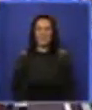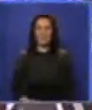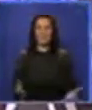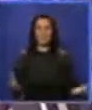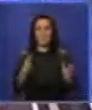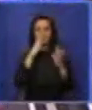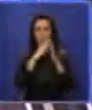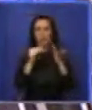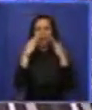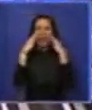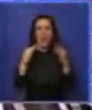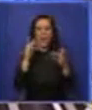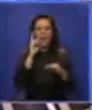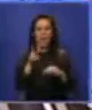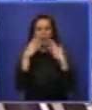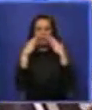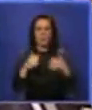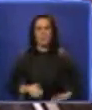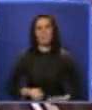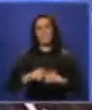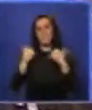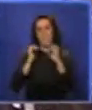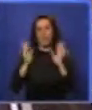porque o modelo ao natural é muito melhor.